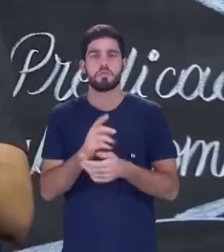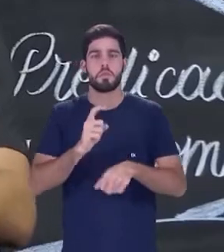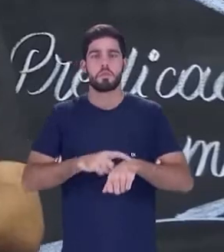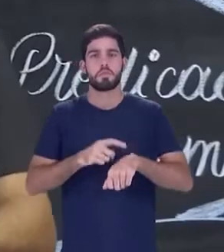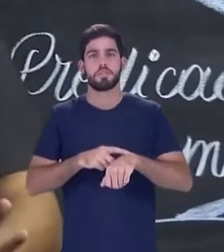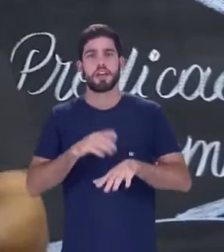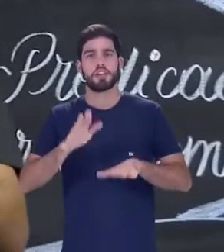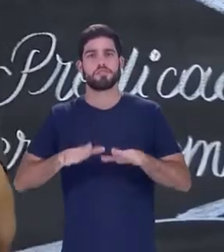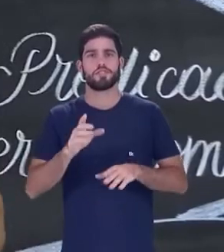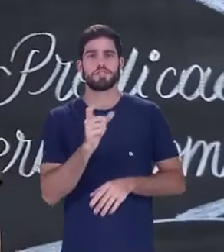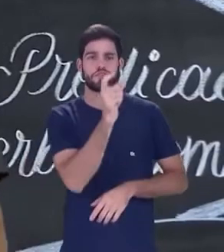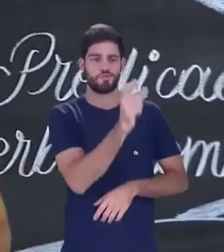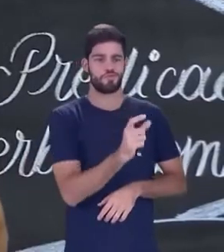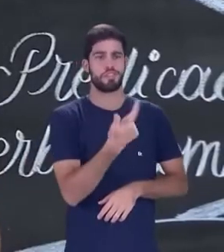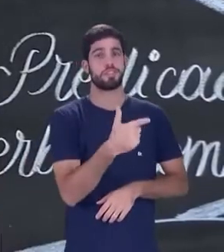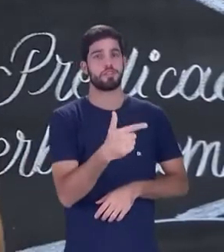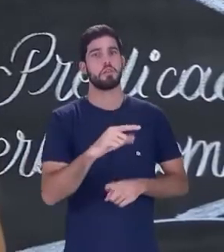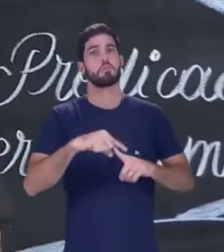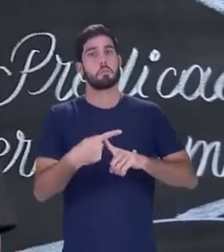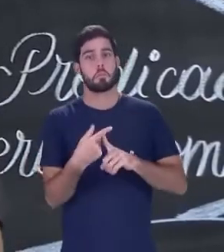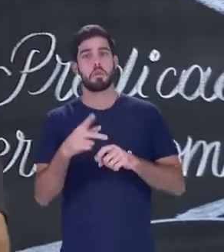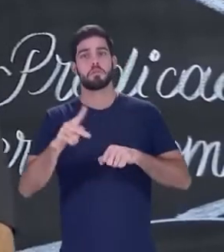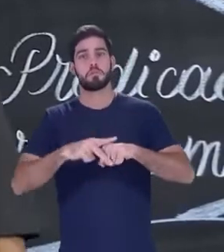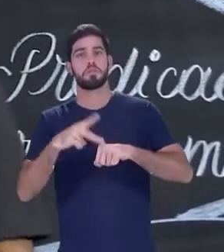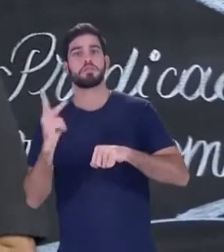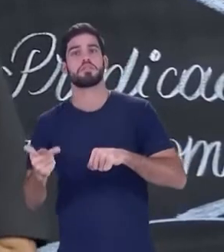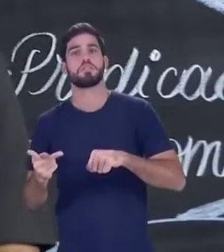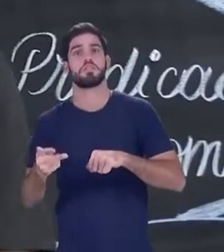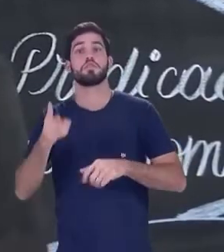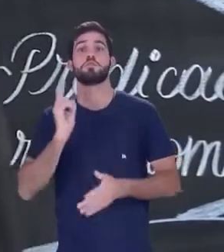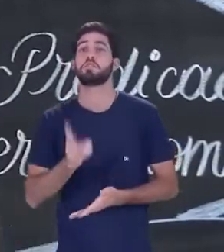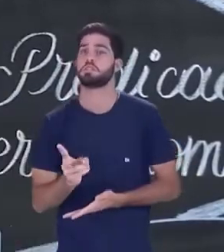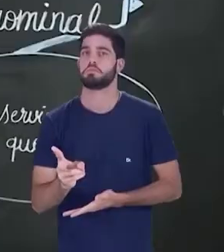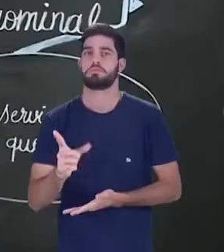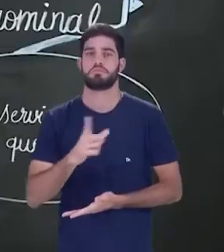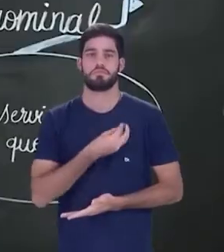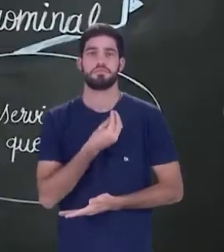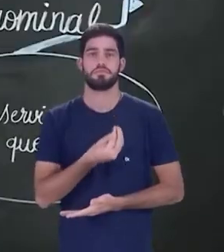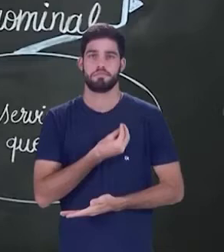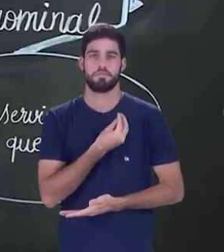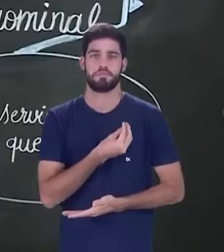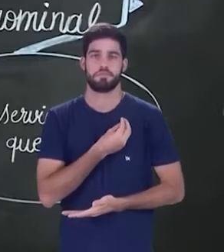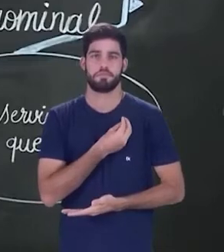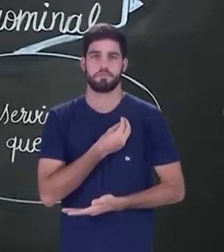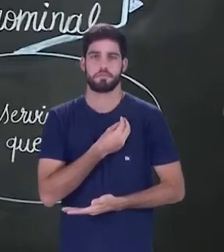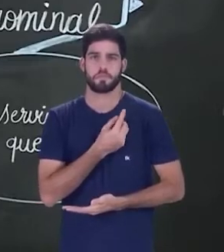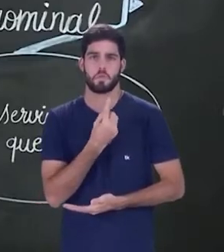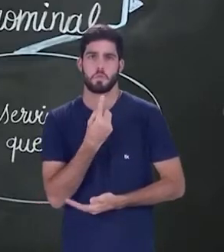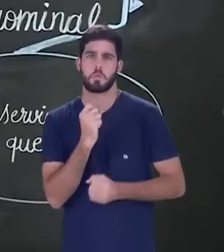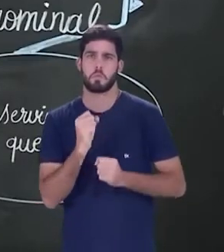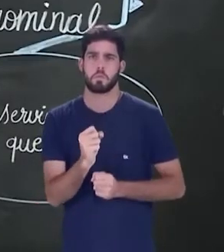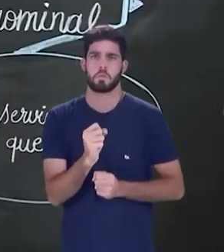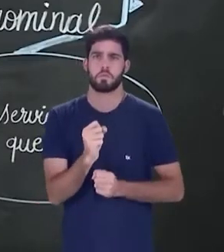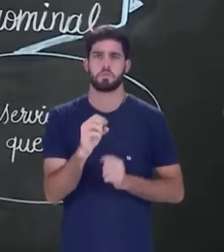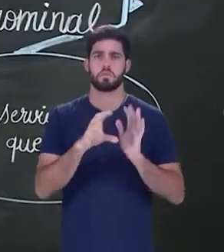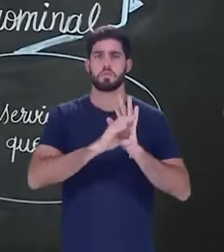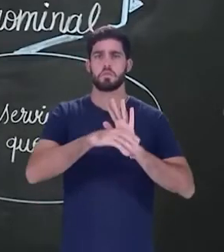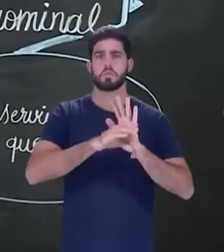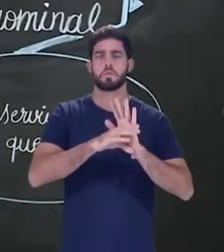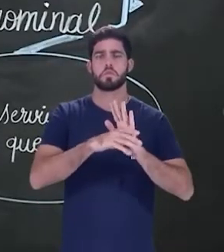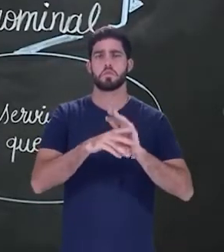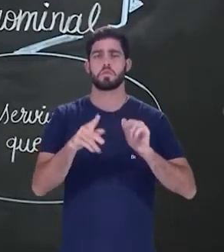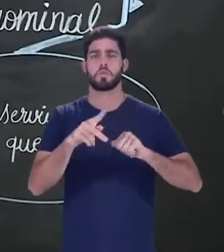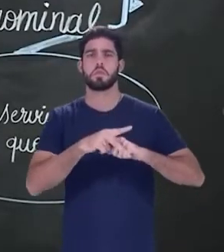sujeito, mas predicado não, ele é indispensável, ele está sempre presente. Um possível conceito de predicado é